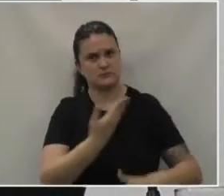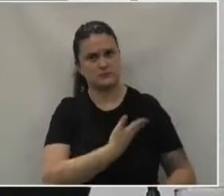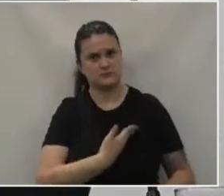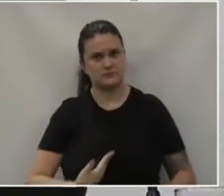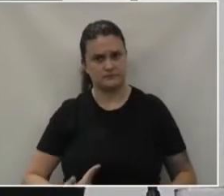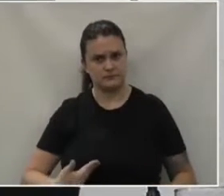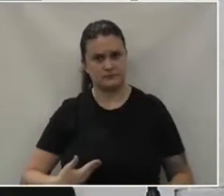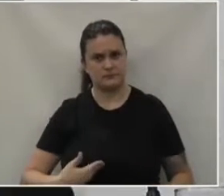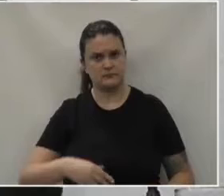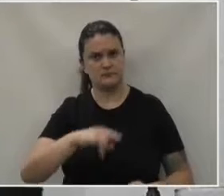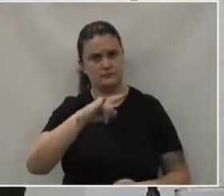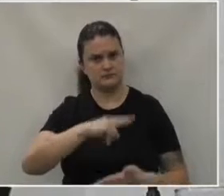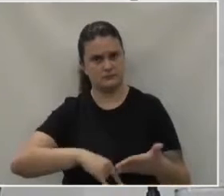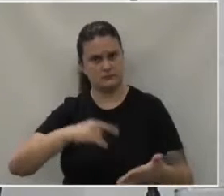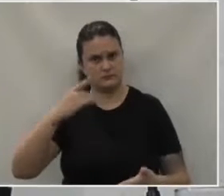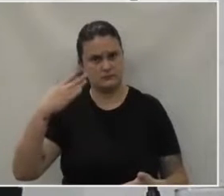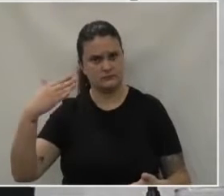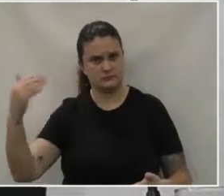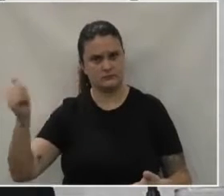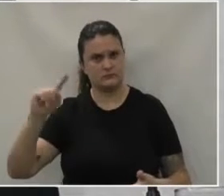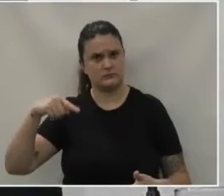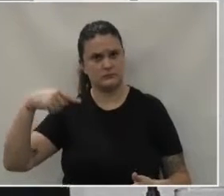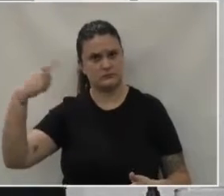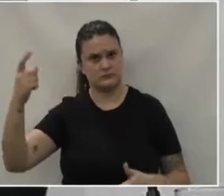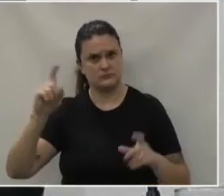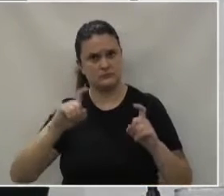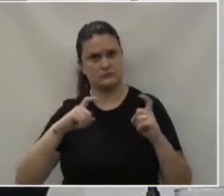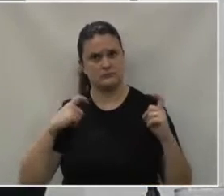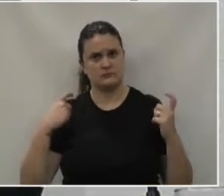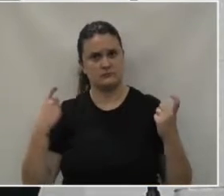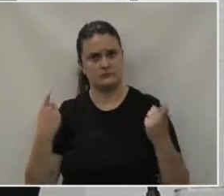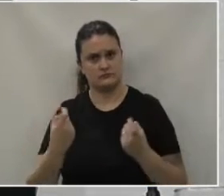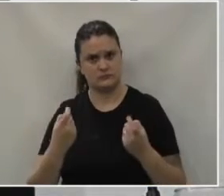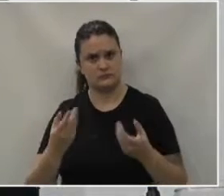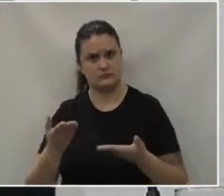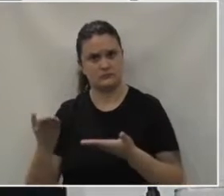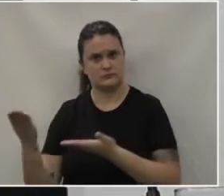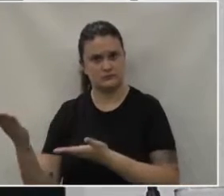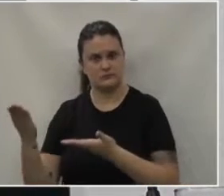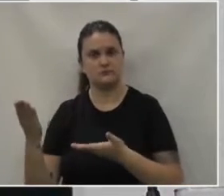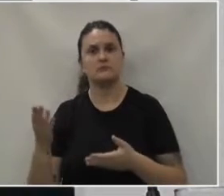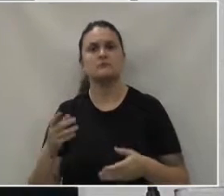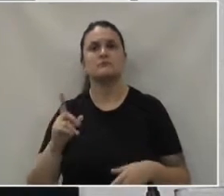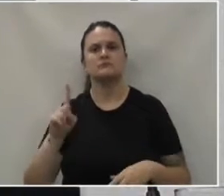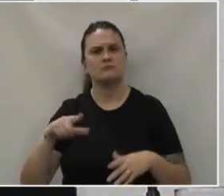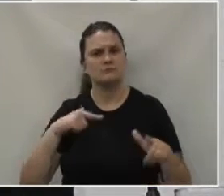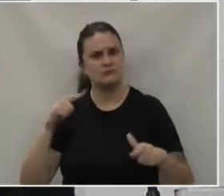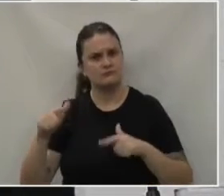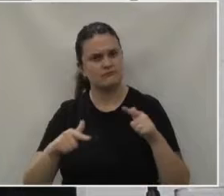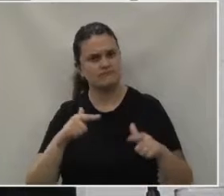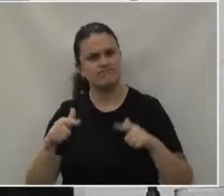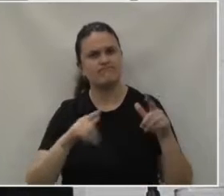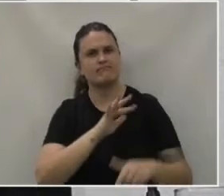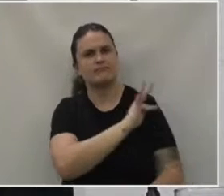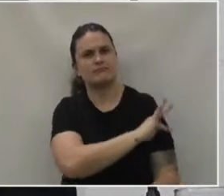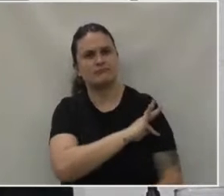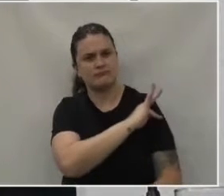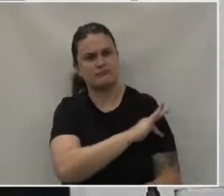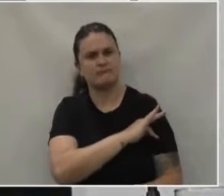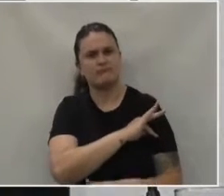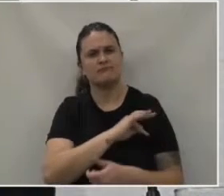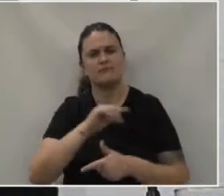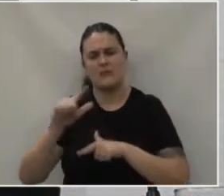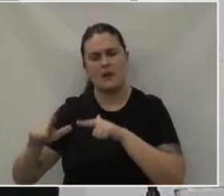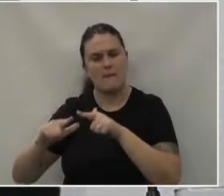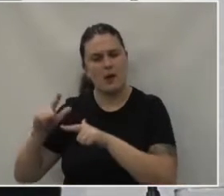A moção que será apresentada na próxima sessão a Vossas Senhorias constitui um trabalho técnico construído a várias